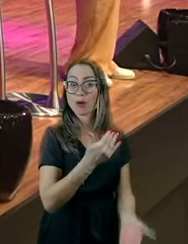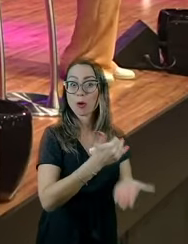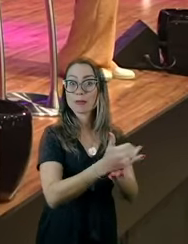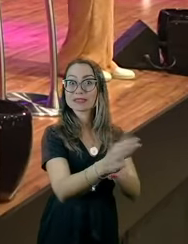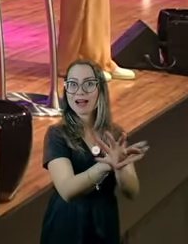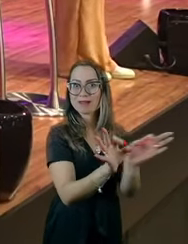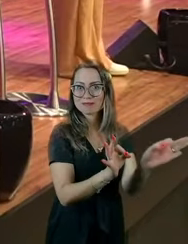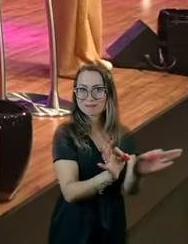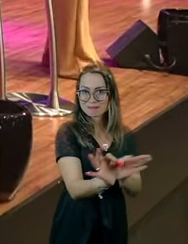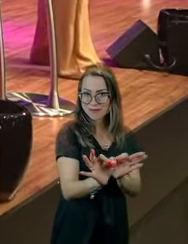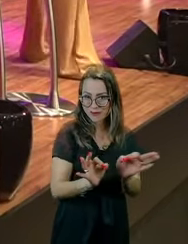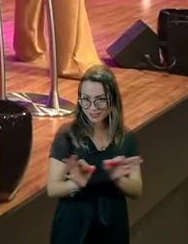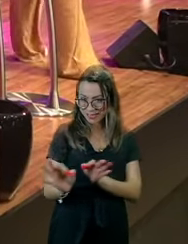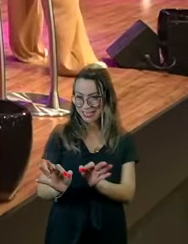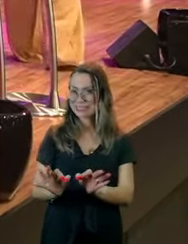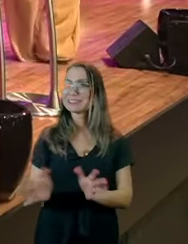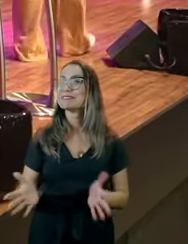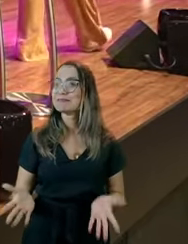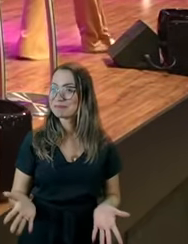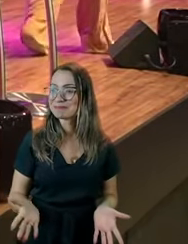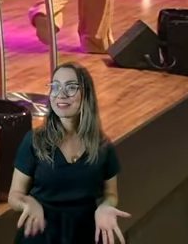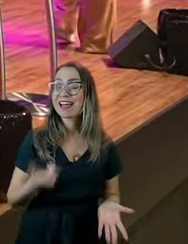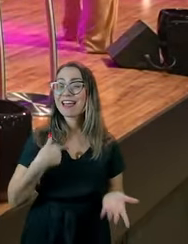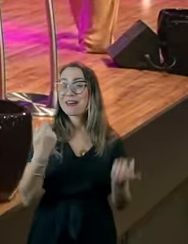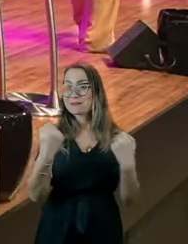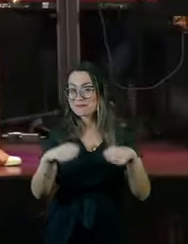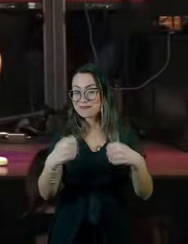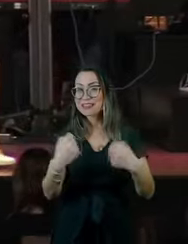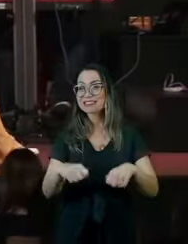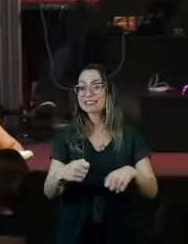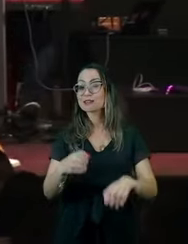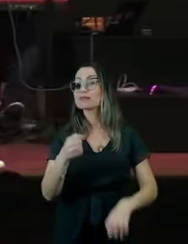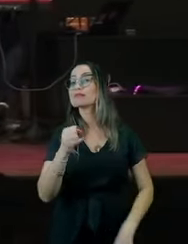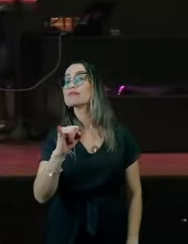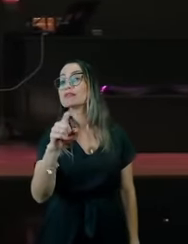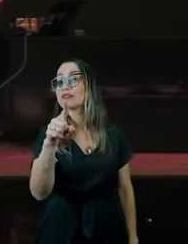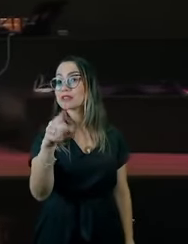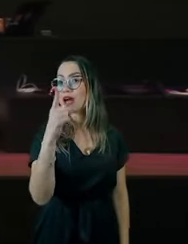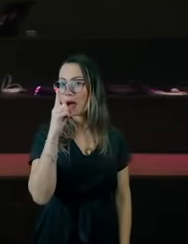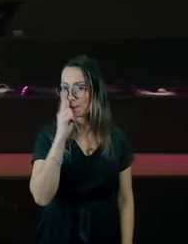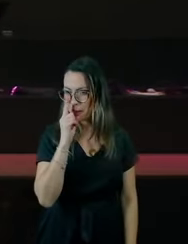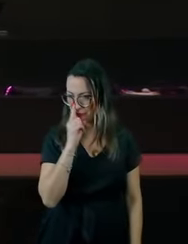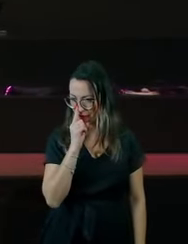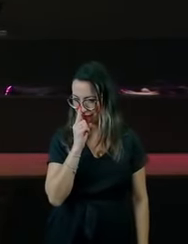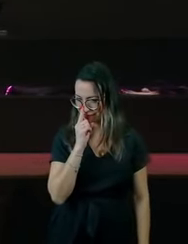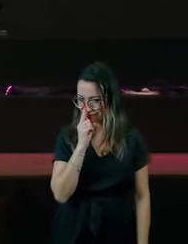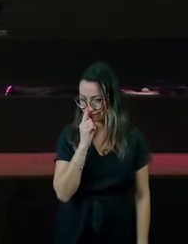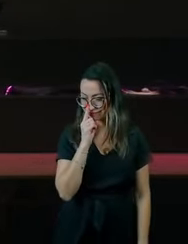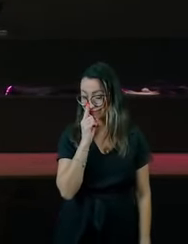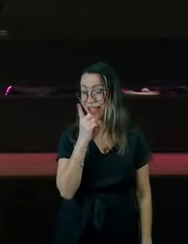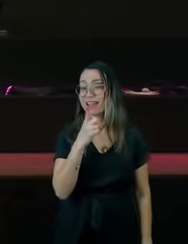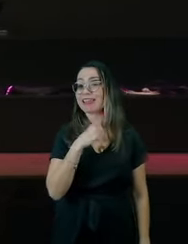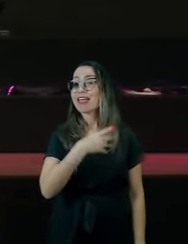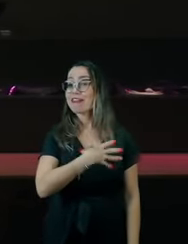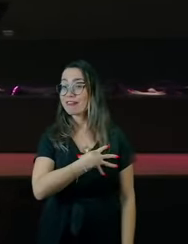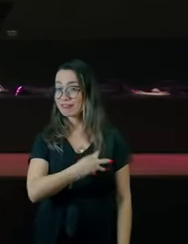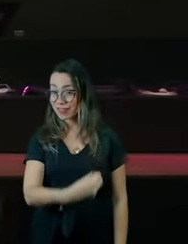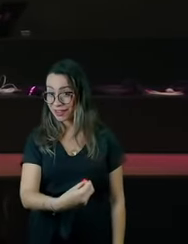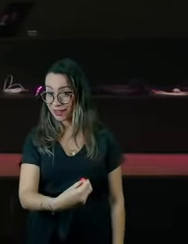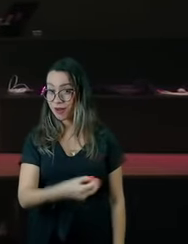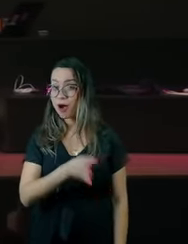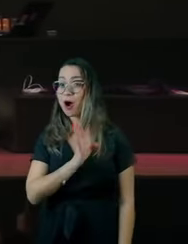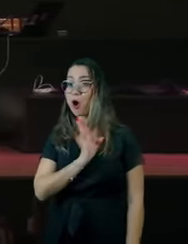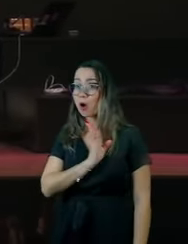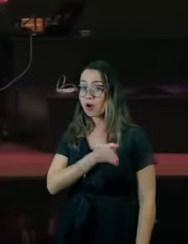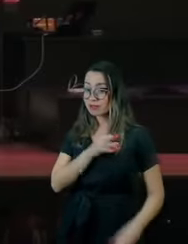projeto. E eu preciso, se você, principalmente você que é mãe, você que tem isso no seu coração, nós precisamos não só